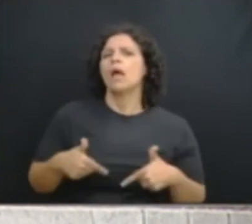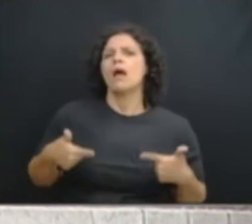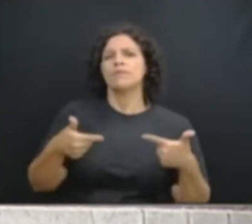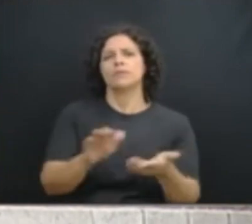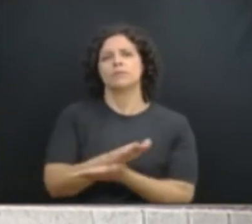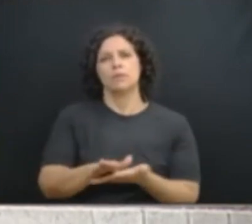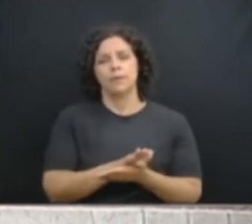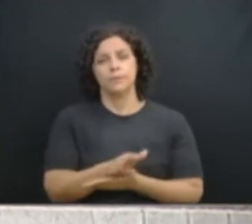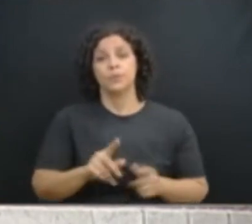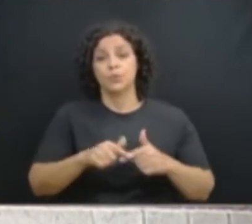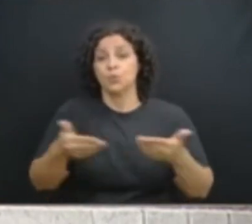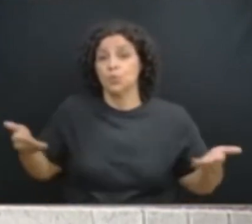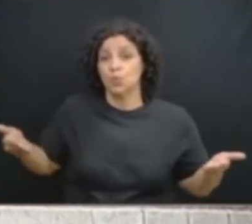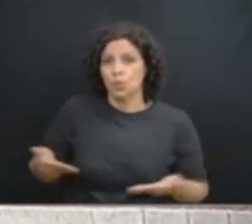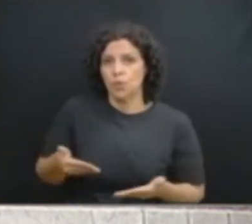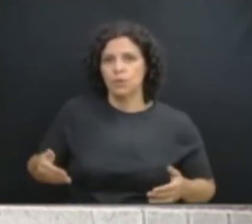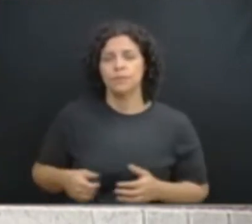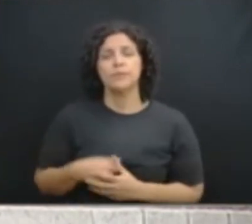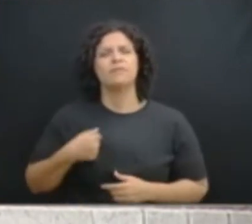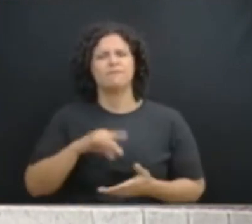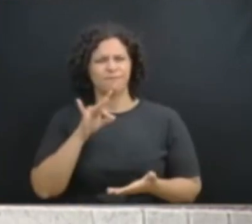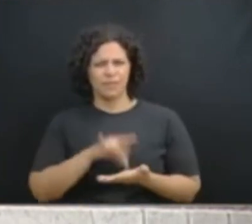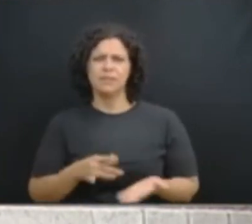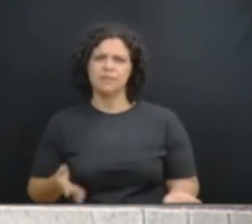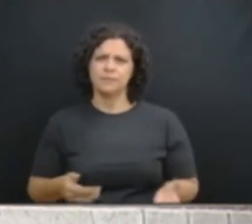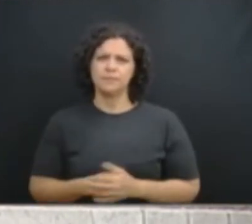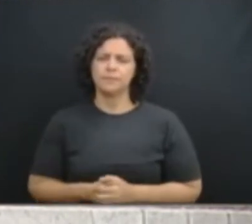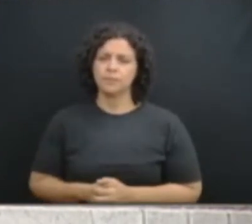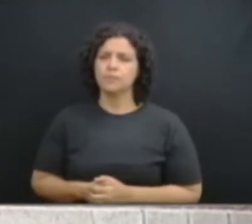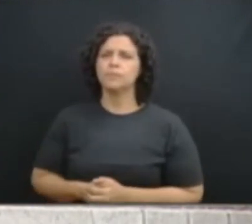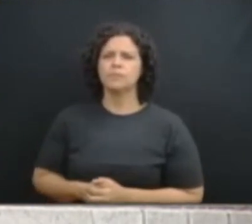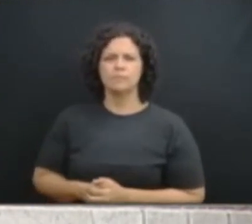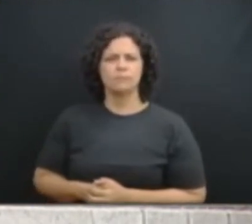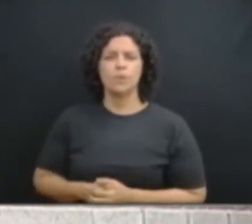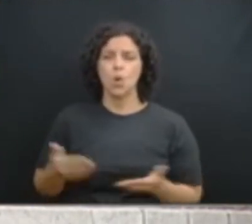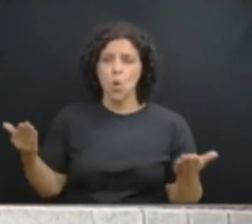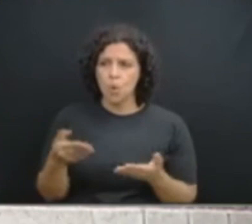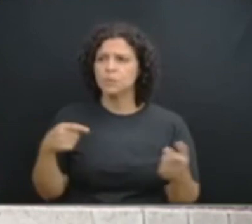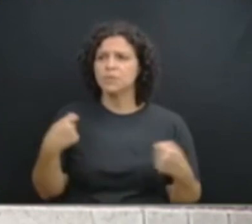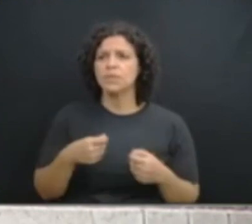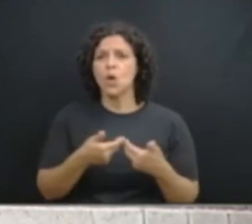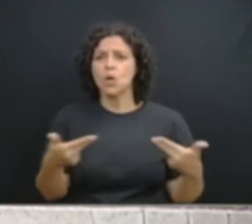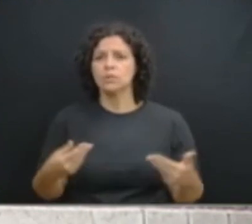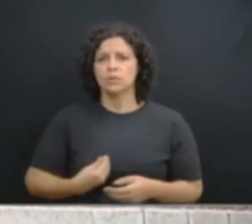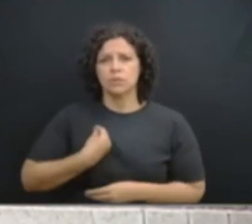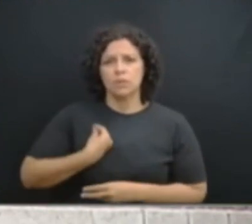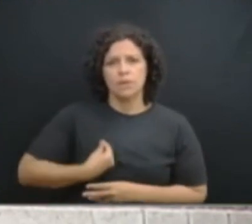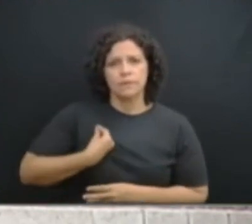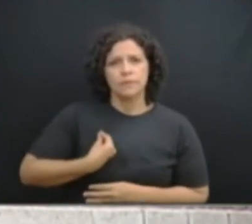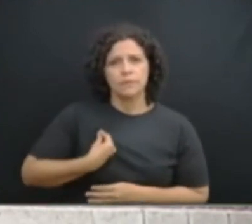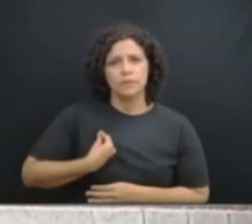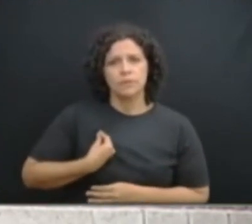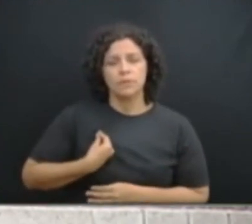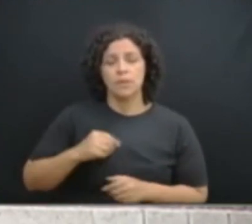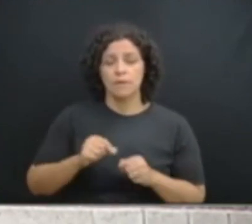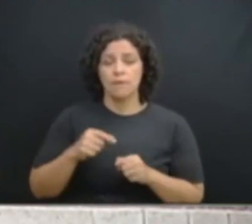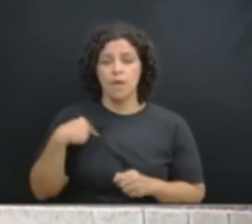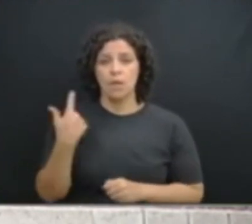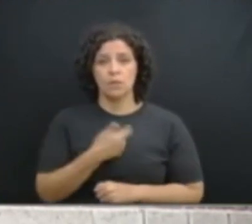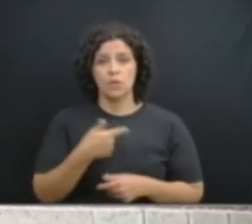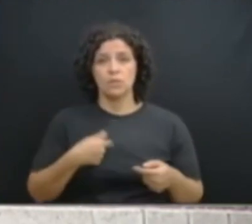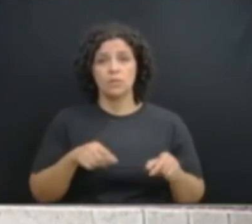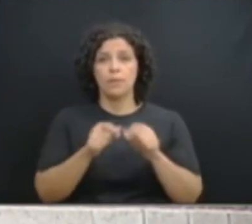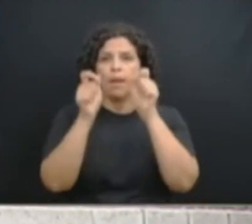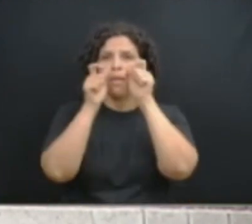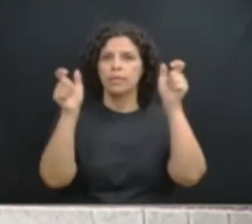avançar. E hoje, de verdade, mais do que nunca, tem coisas na vida que fazem a gente abrir